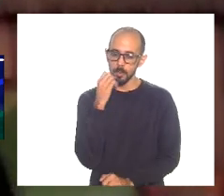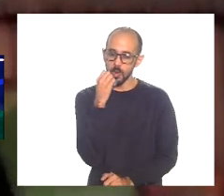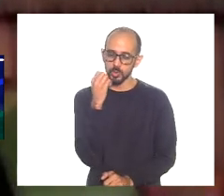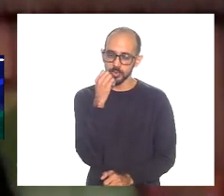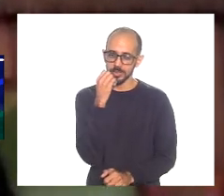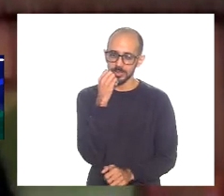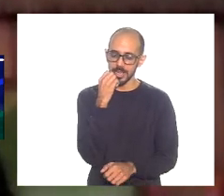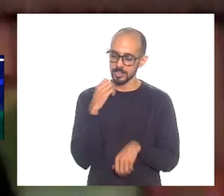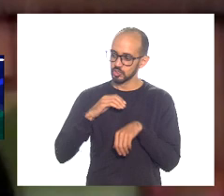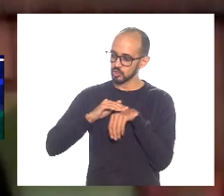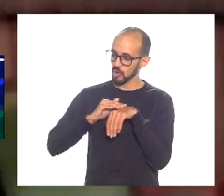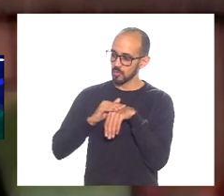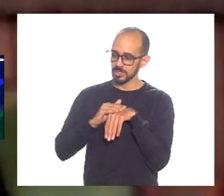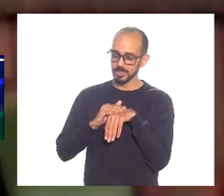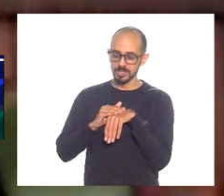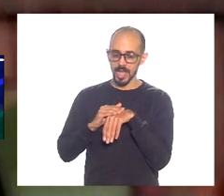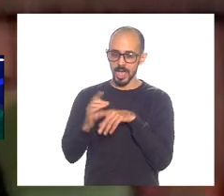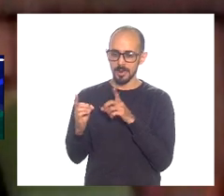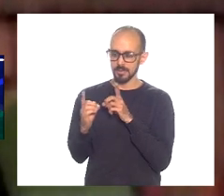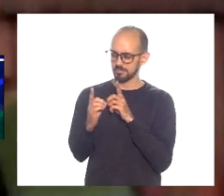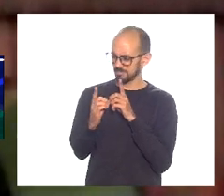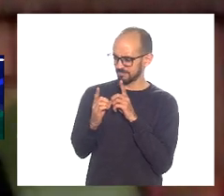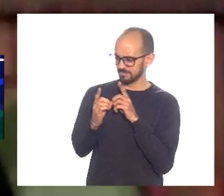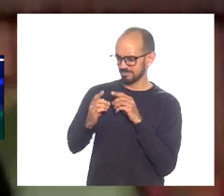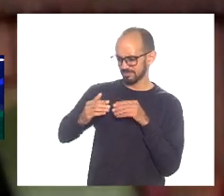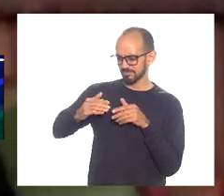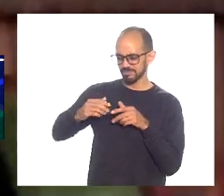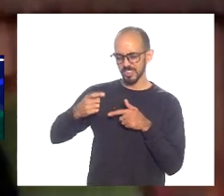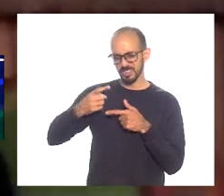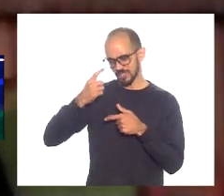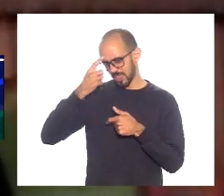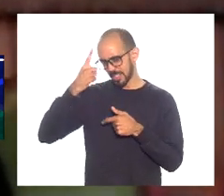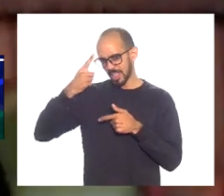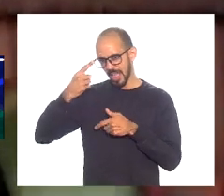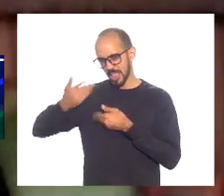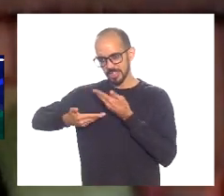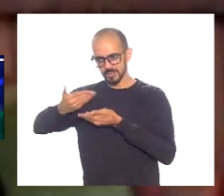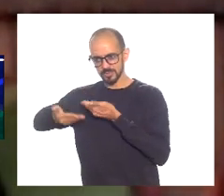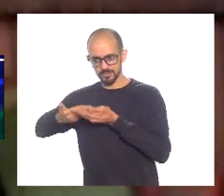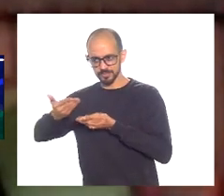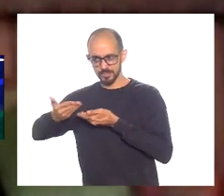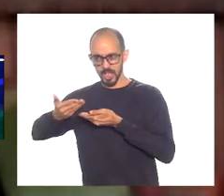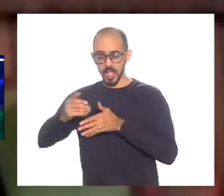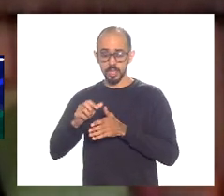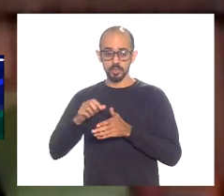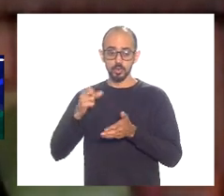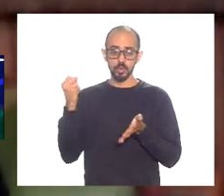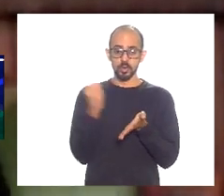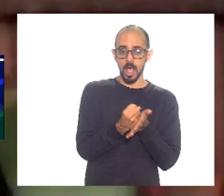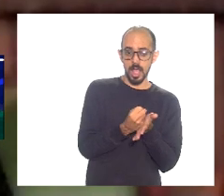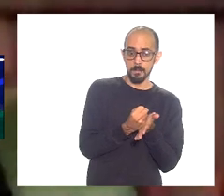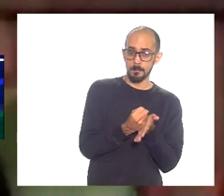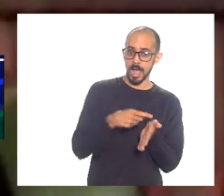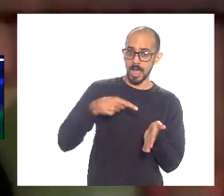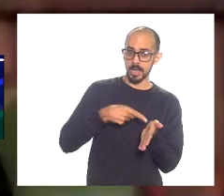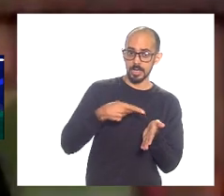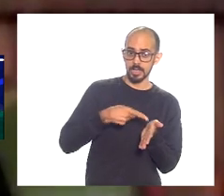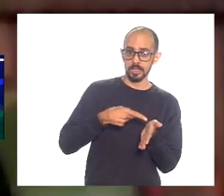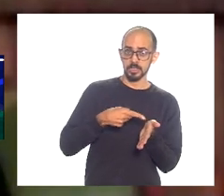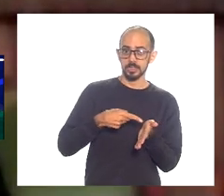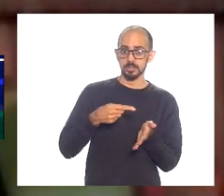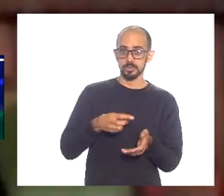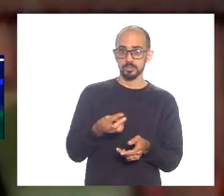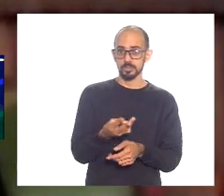próxima, nós participamos de um processo de levantamento dos impactos do PAC Favelas em três